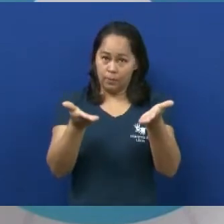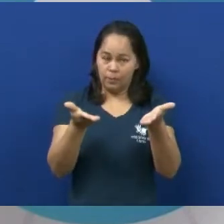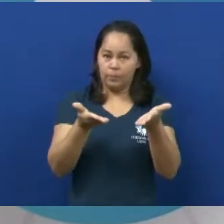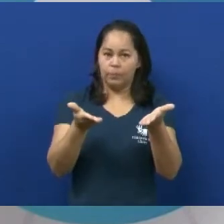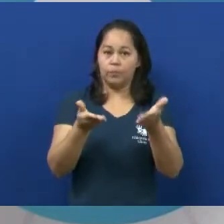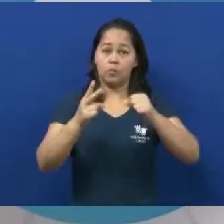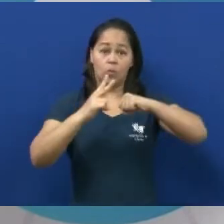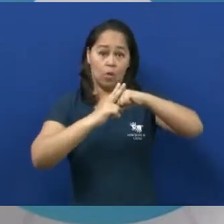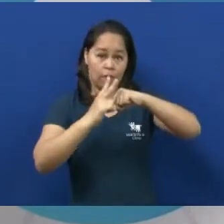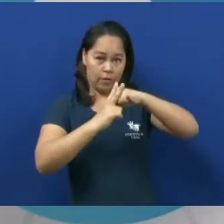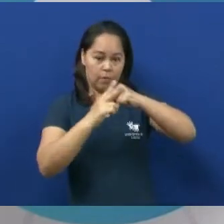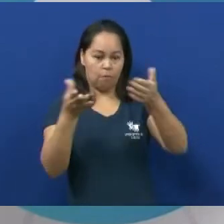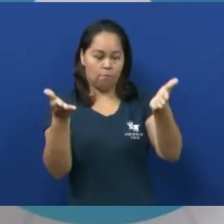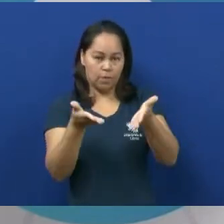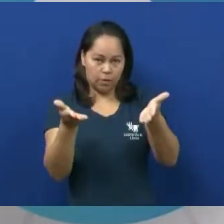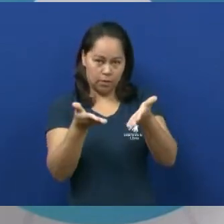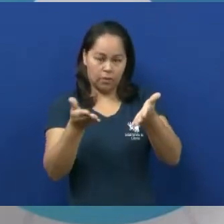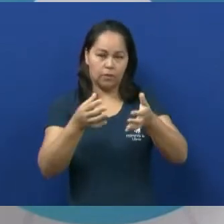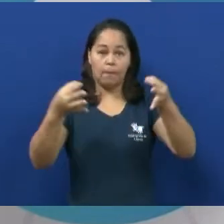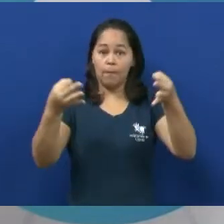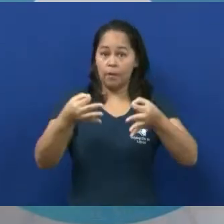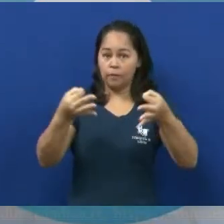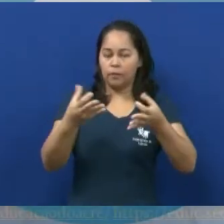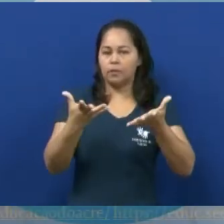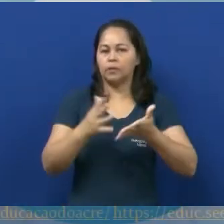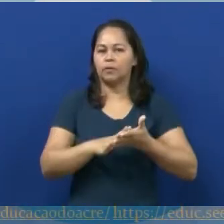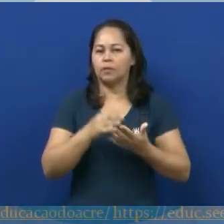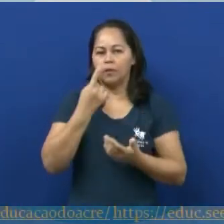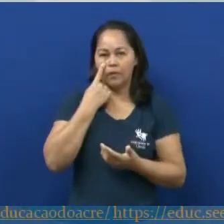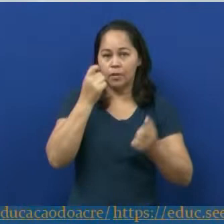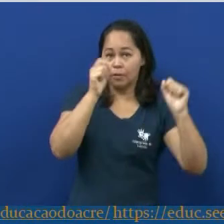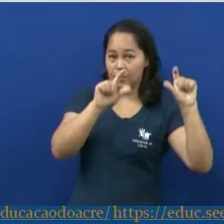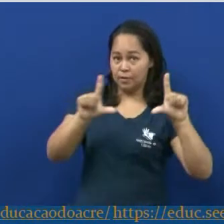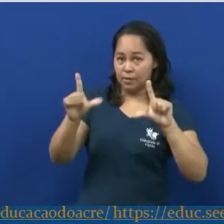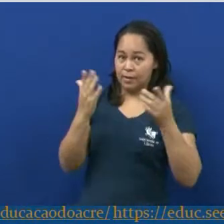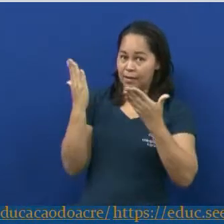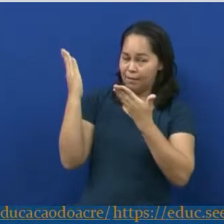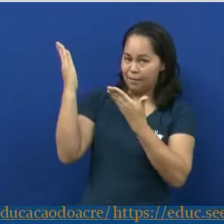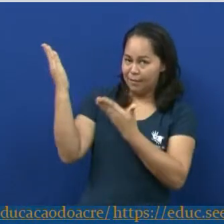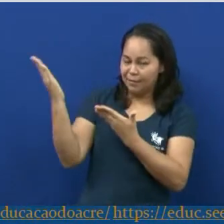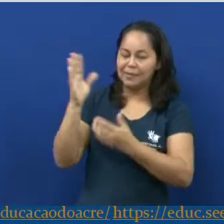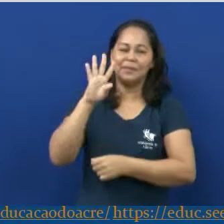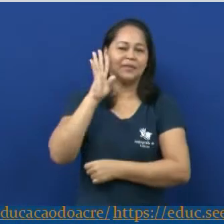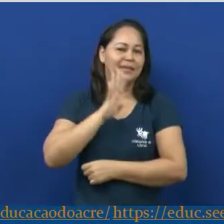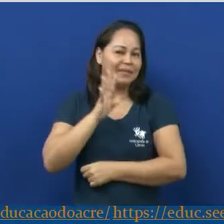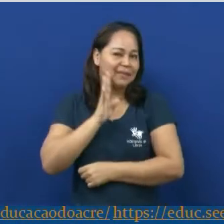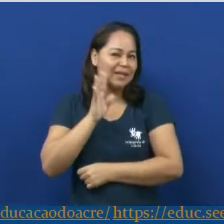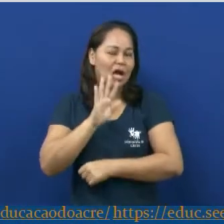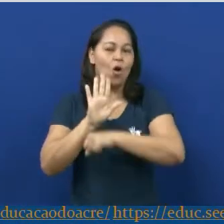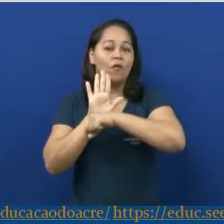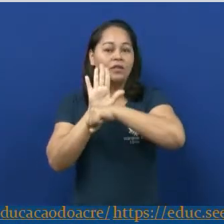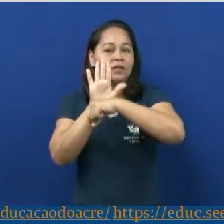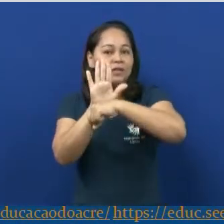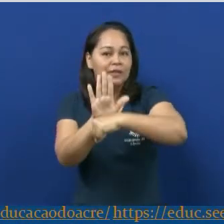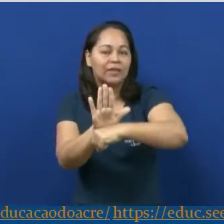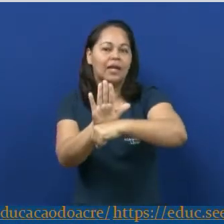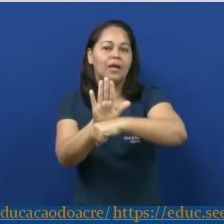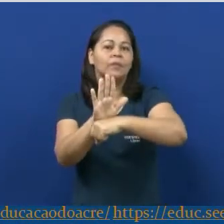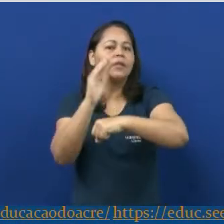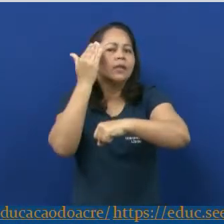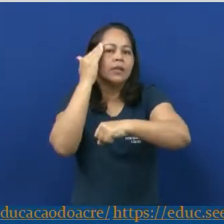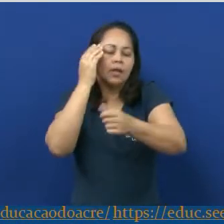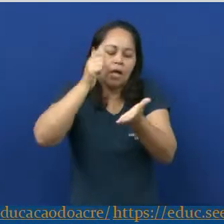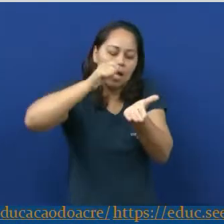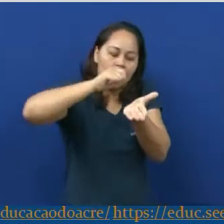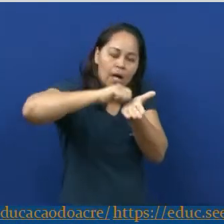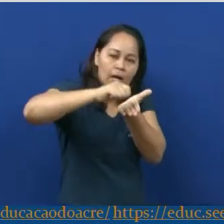então acompanha comigo esses slides que eu preparei para vocês que estão bem bacana vai te ajudar para